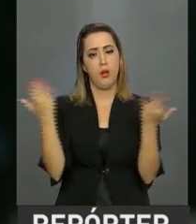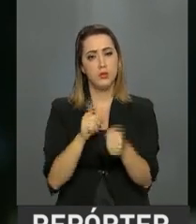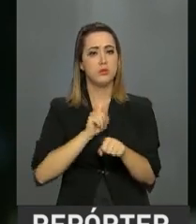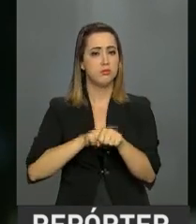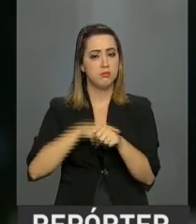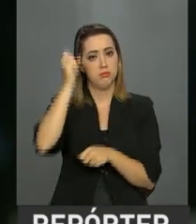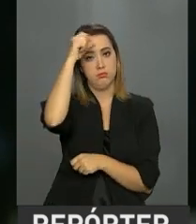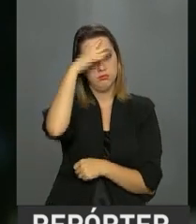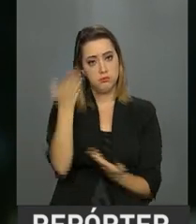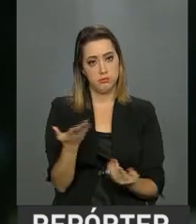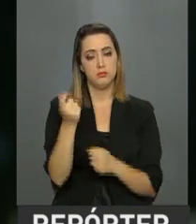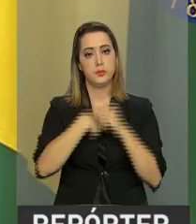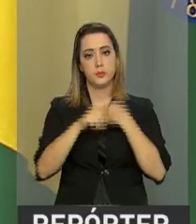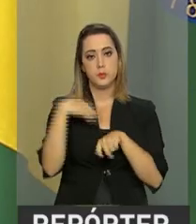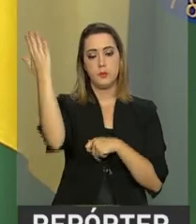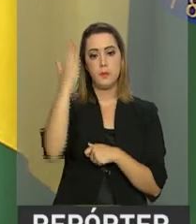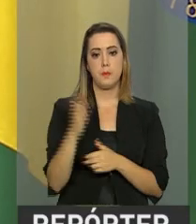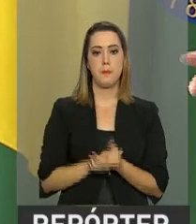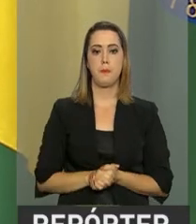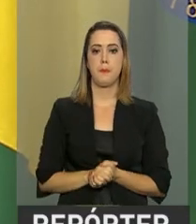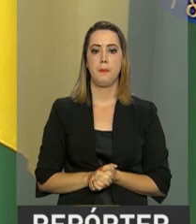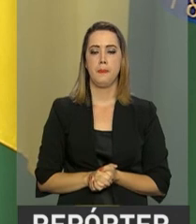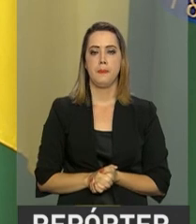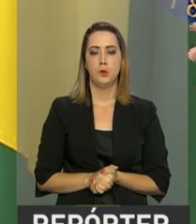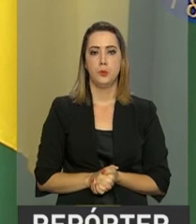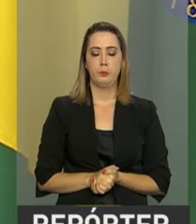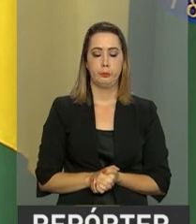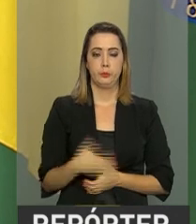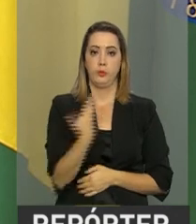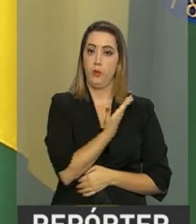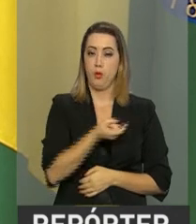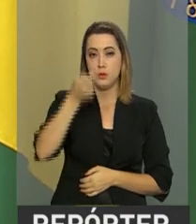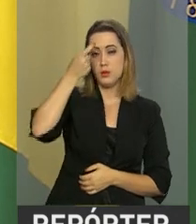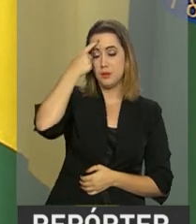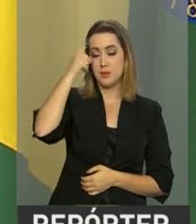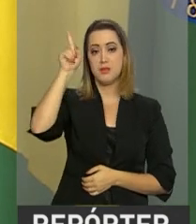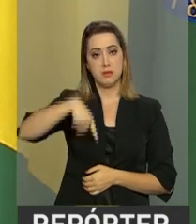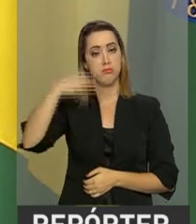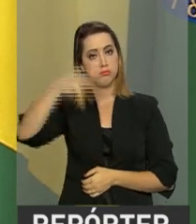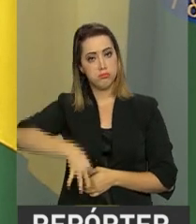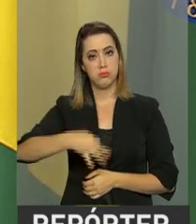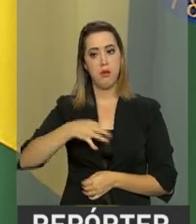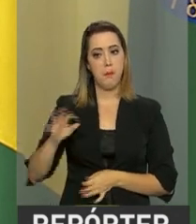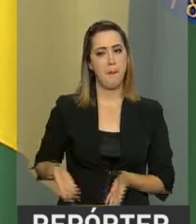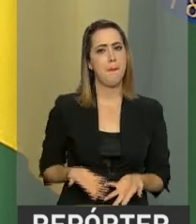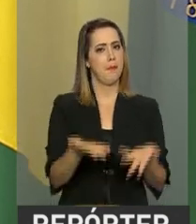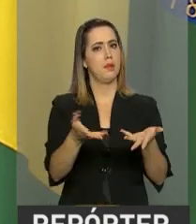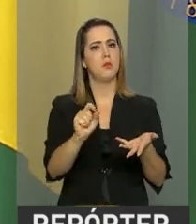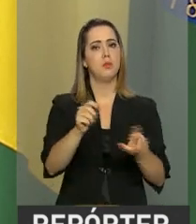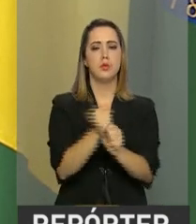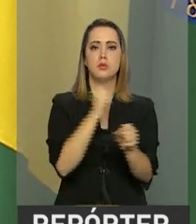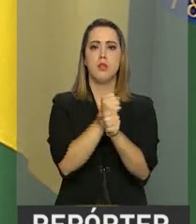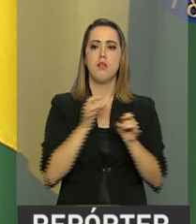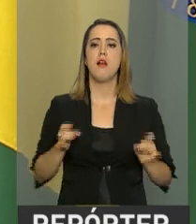difícil da economia brasileira o que temos em mente é exata é precisamente incrementar a construção civil a